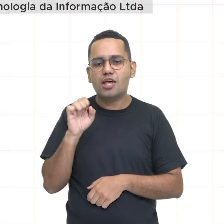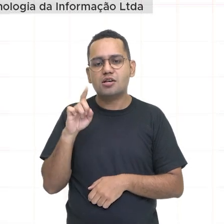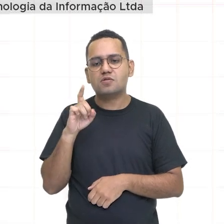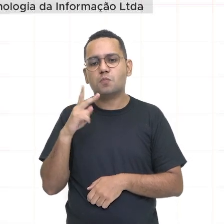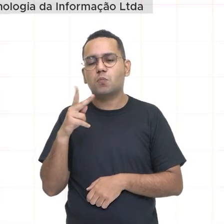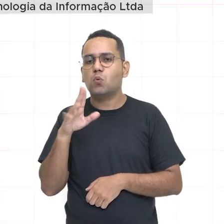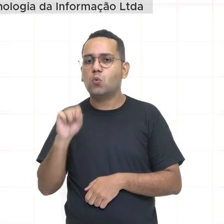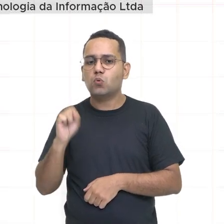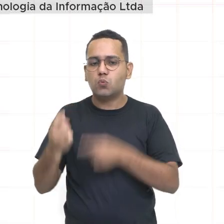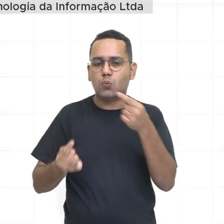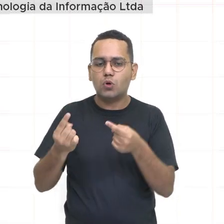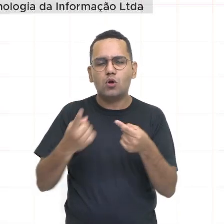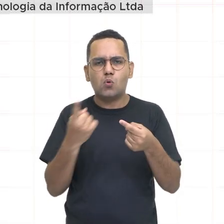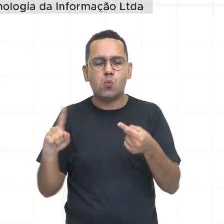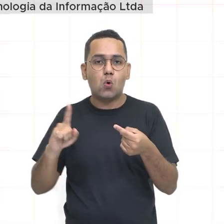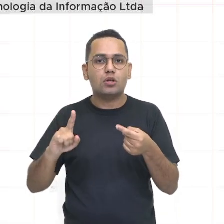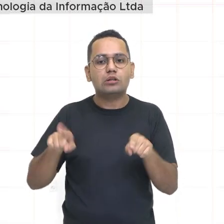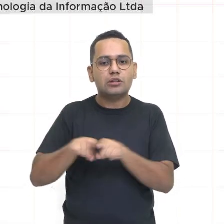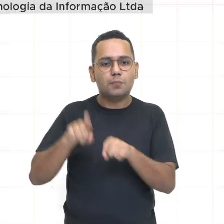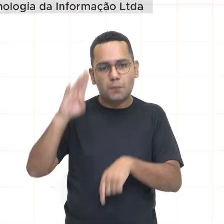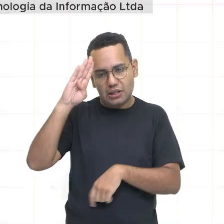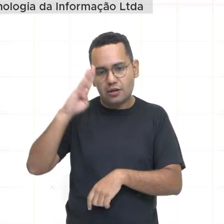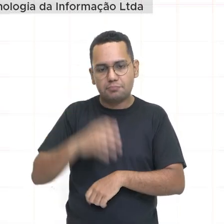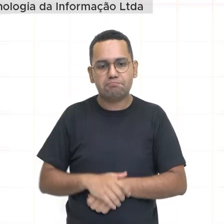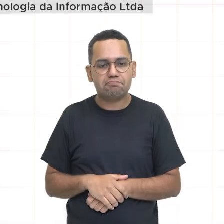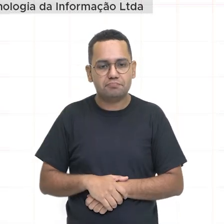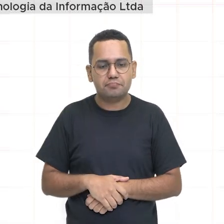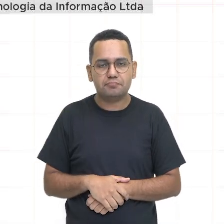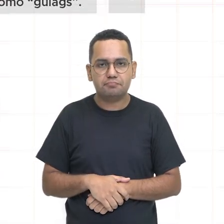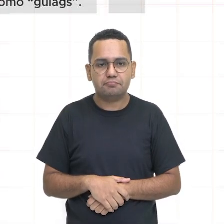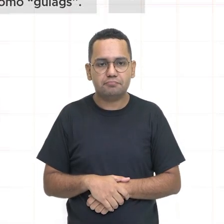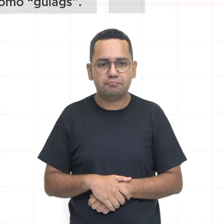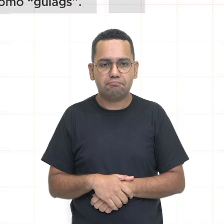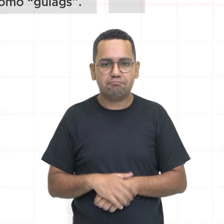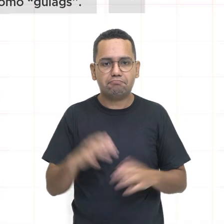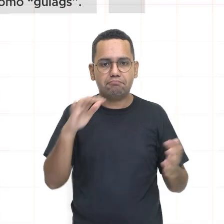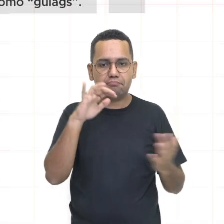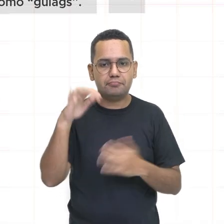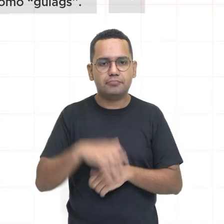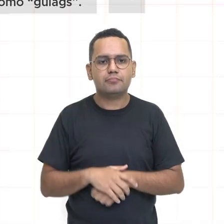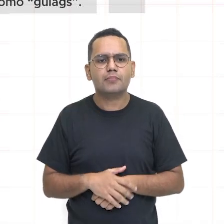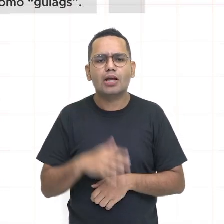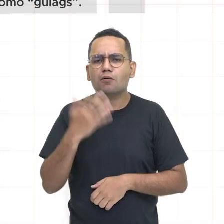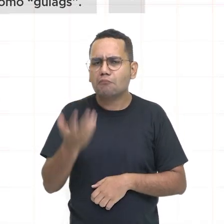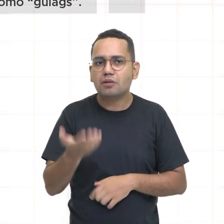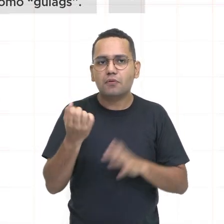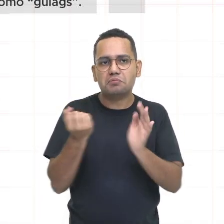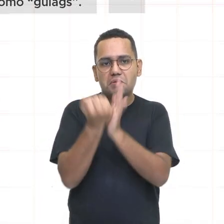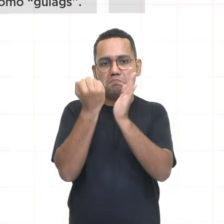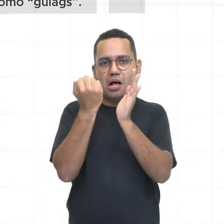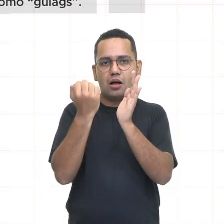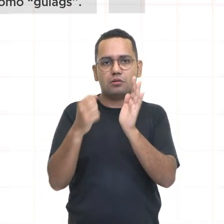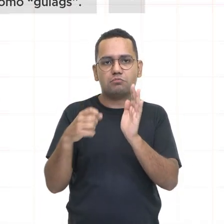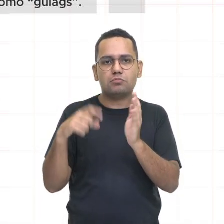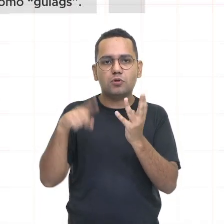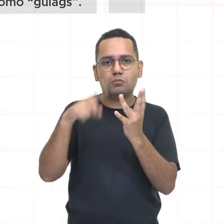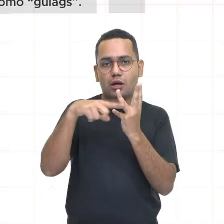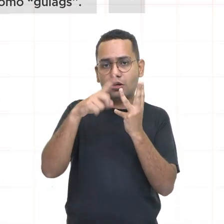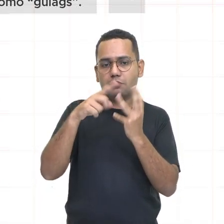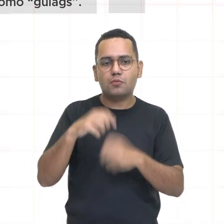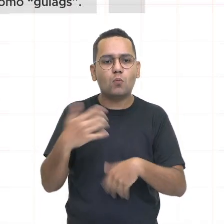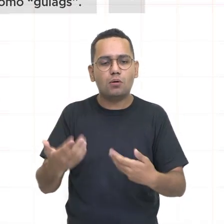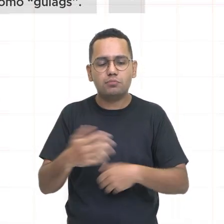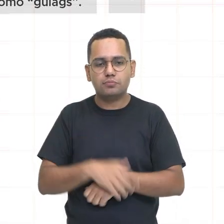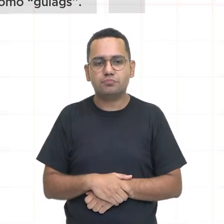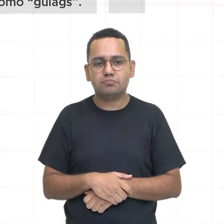sistema. Quais são os impactos do stalinismo? Vamos a eles. A industrialização, vamos observar aí a